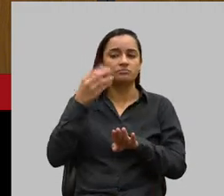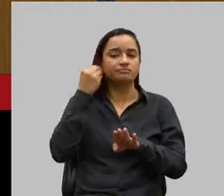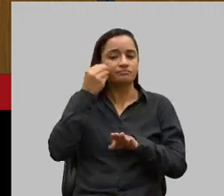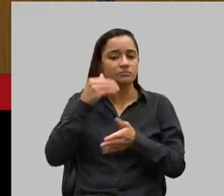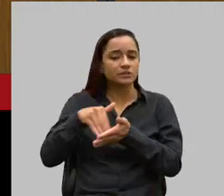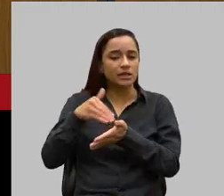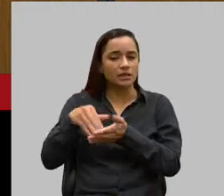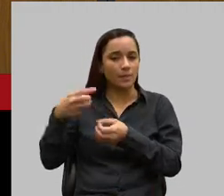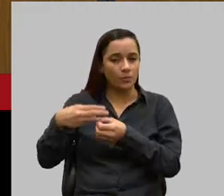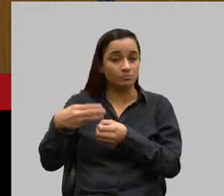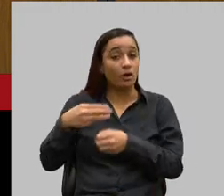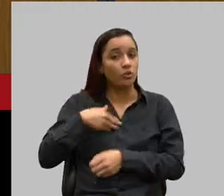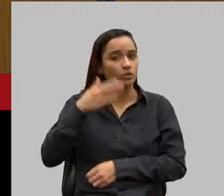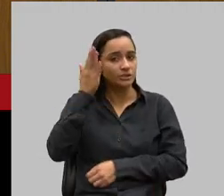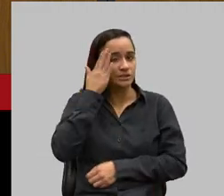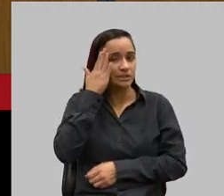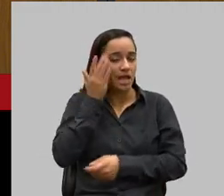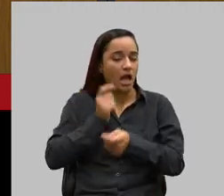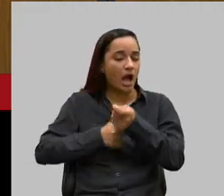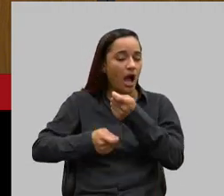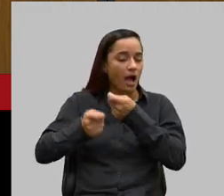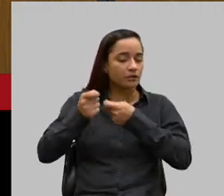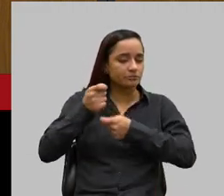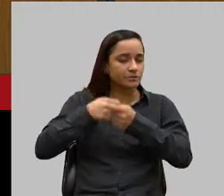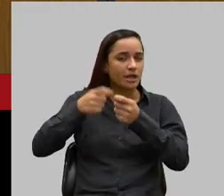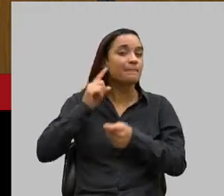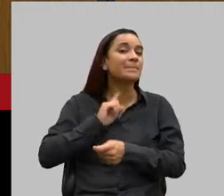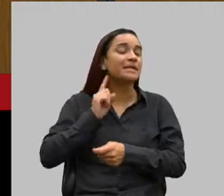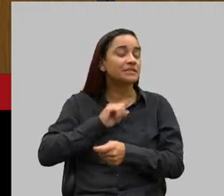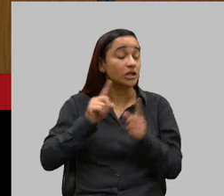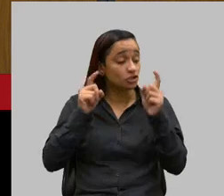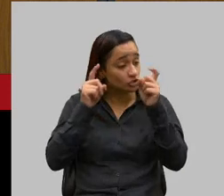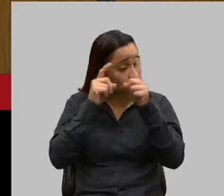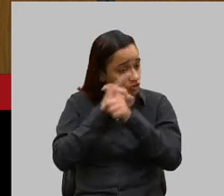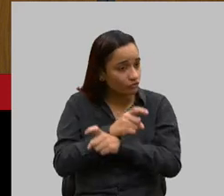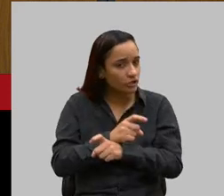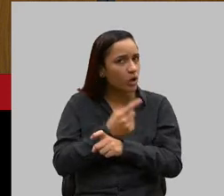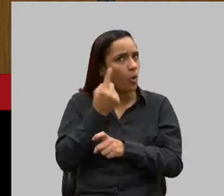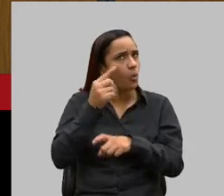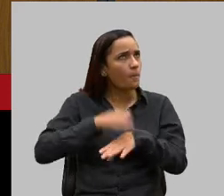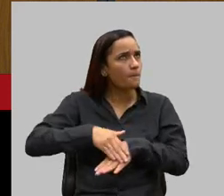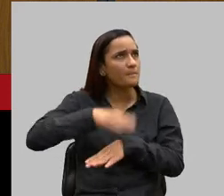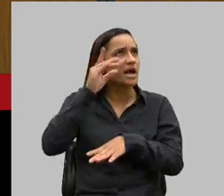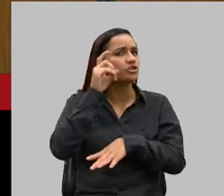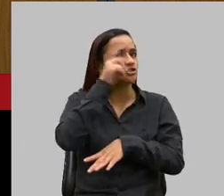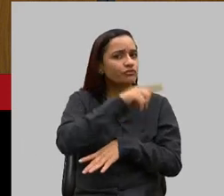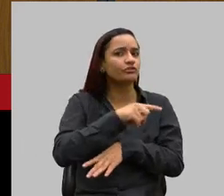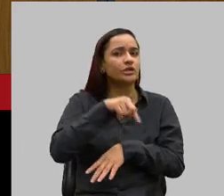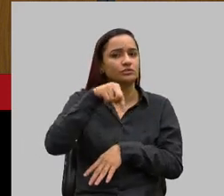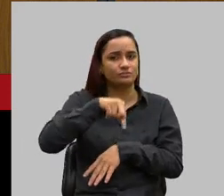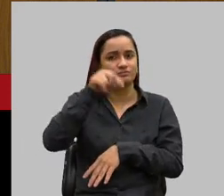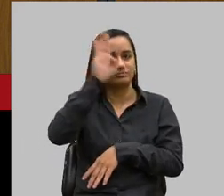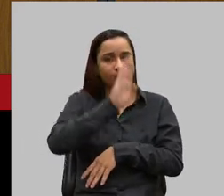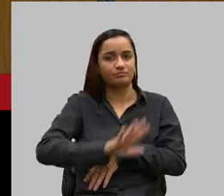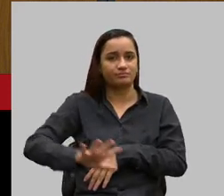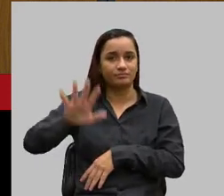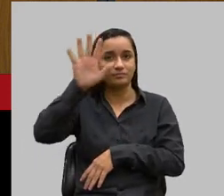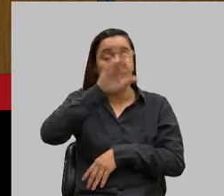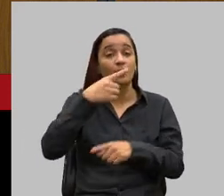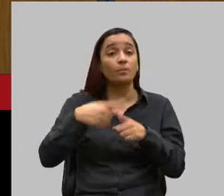que administrar o estado de Minas Gerais é o estado um dos Talvez o mais difícil mas é um dos mais difícil da Federação são